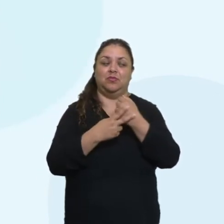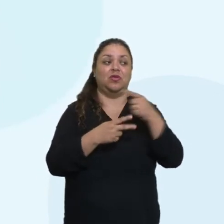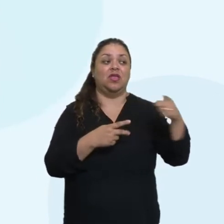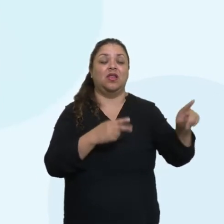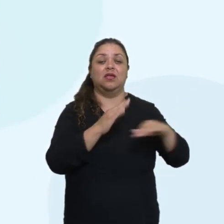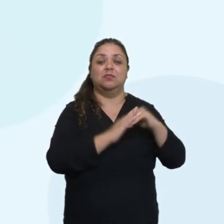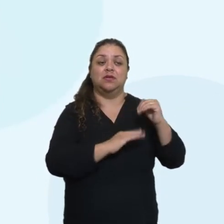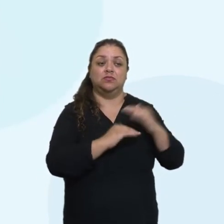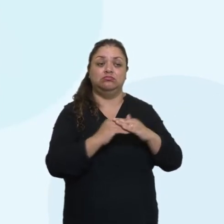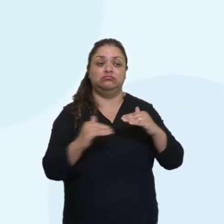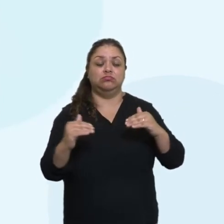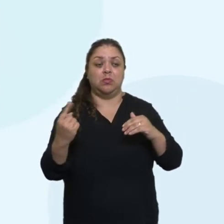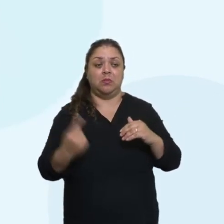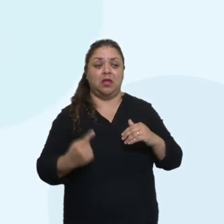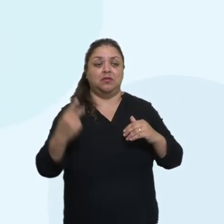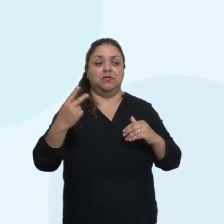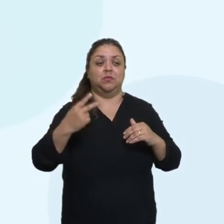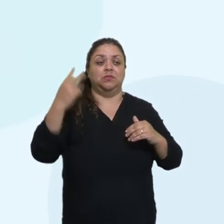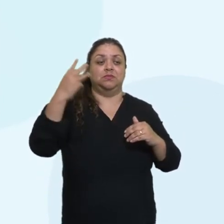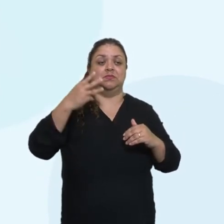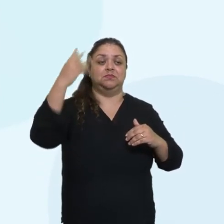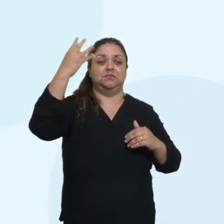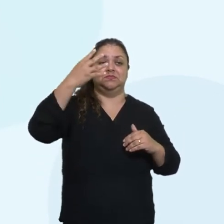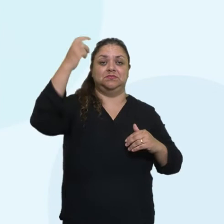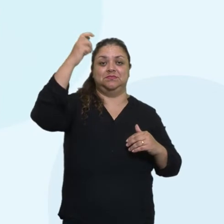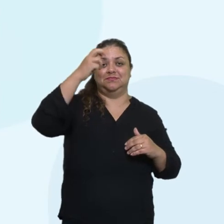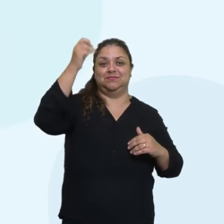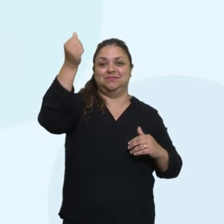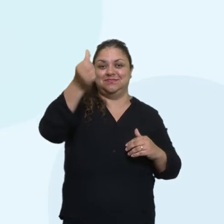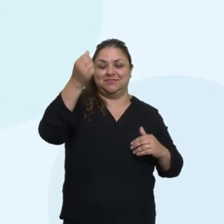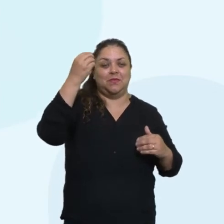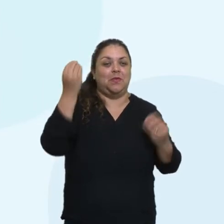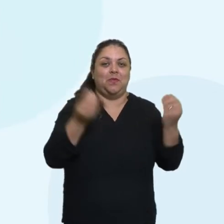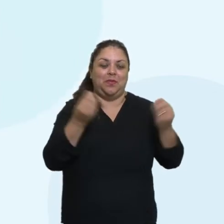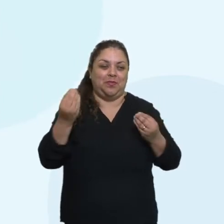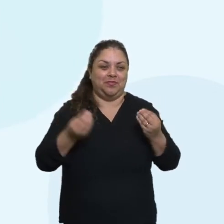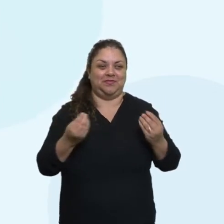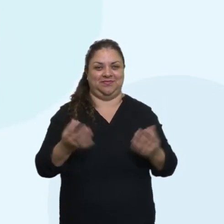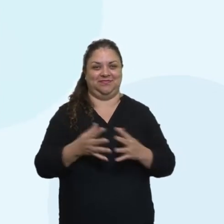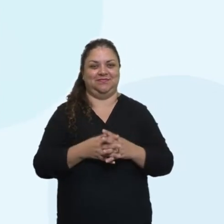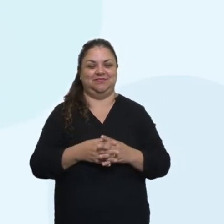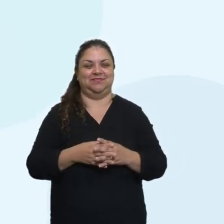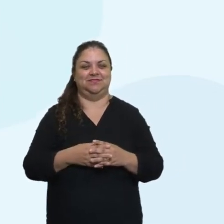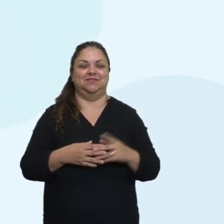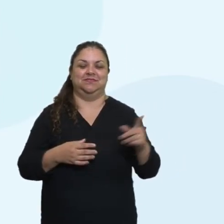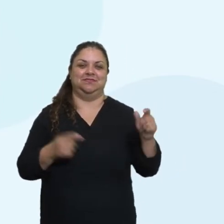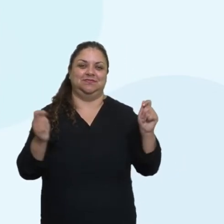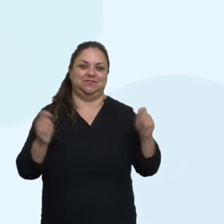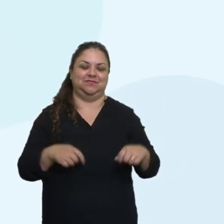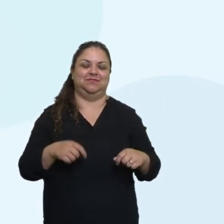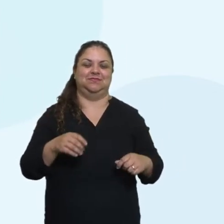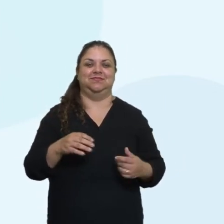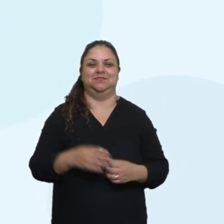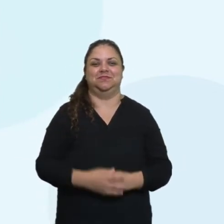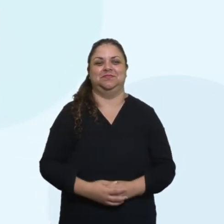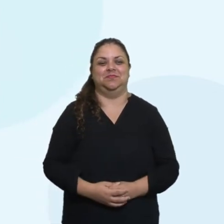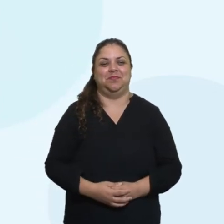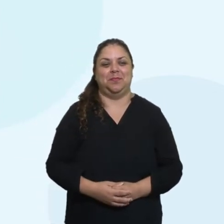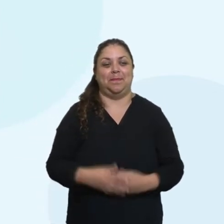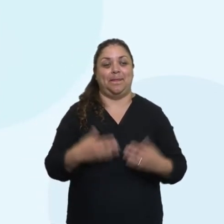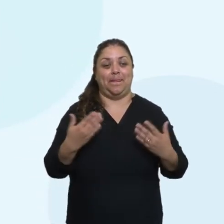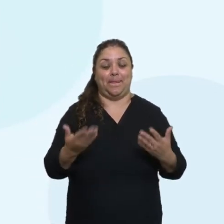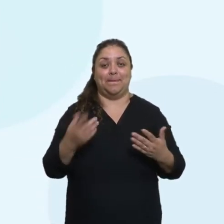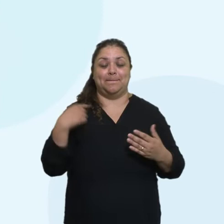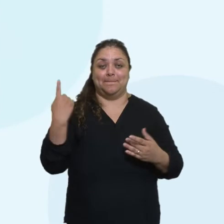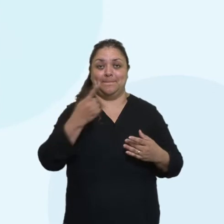tá e não no sentido diferente como pode aparecer aí no uso das ataque sobre taxonomia então aqui